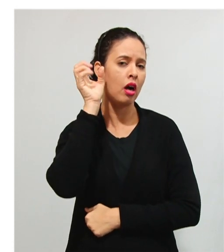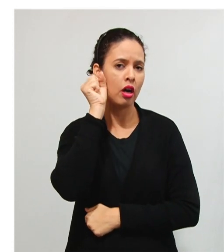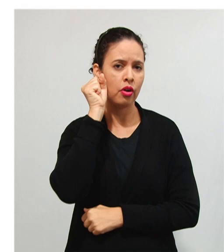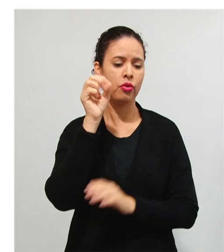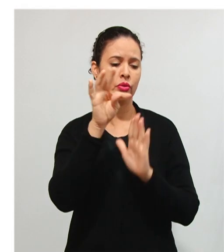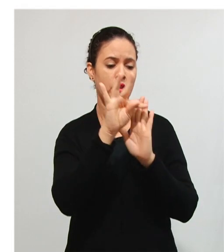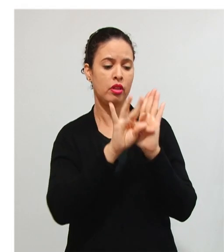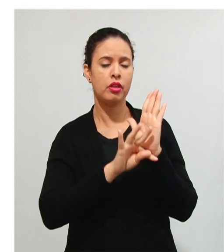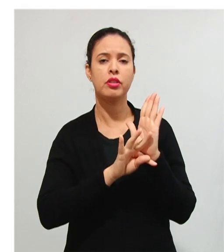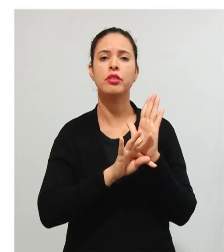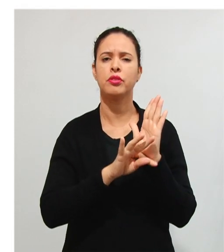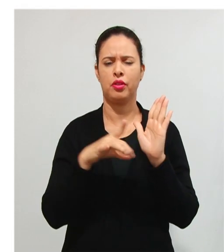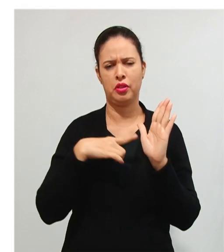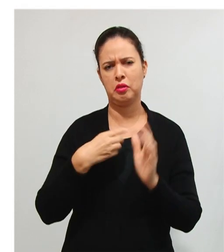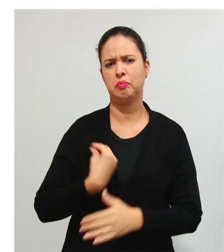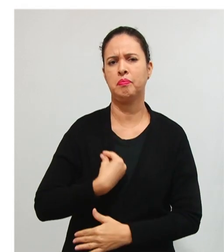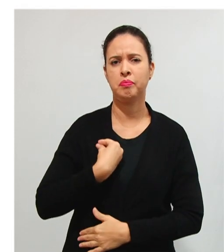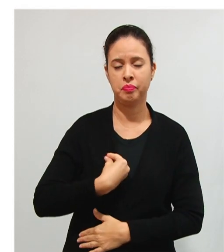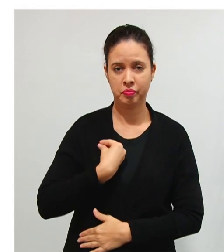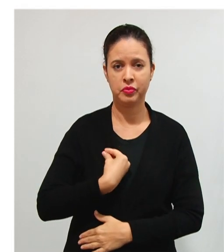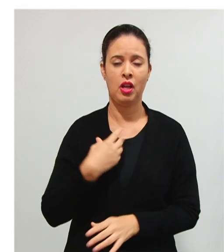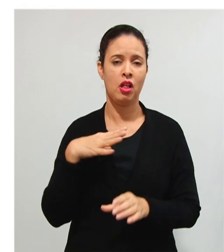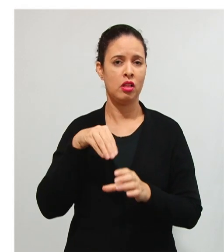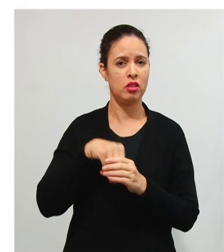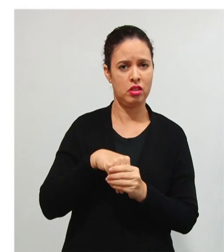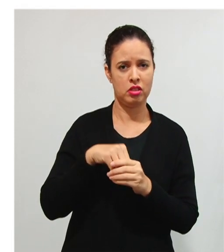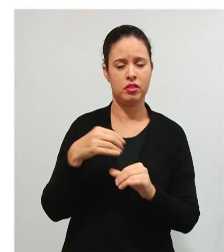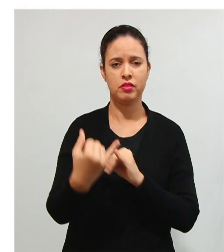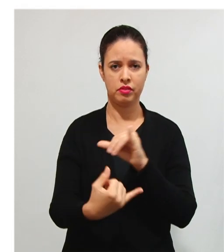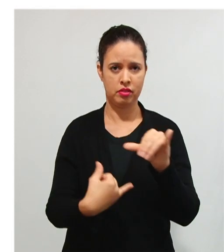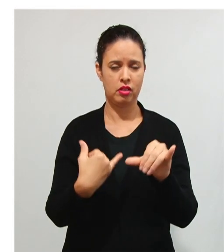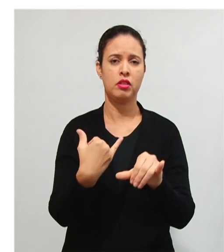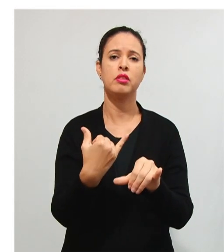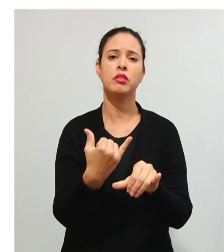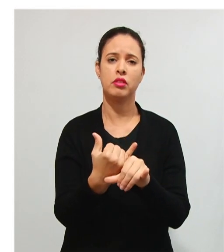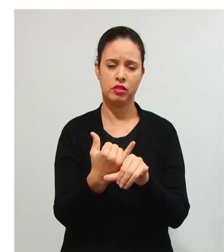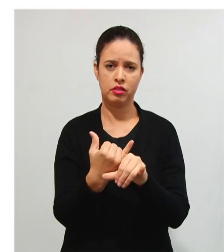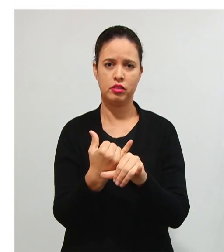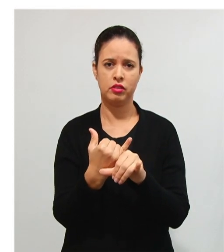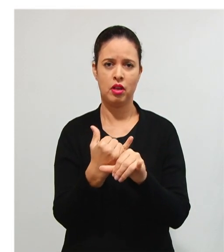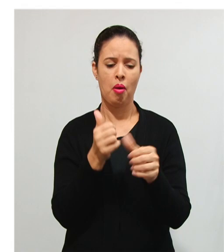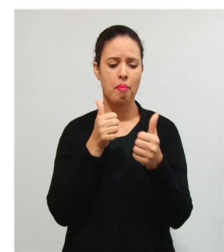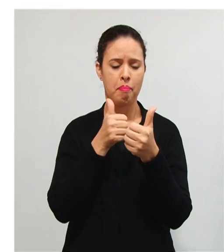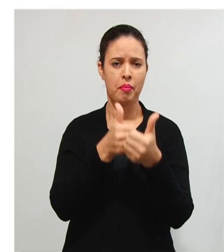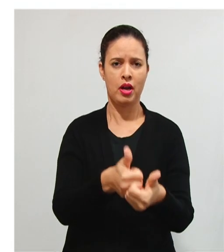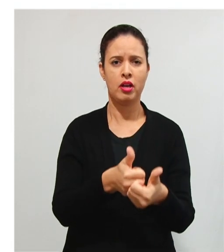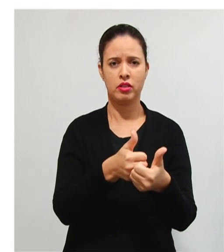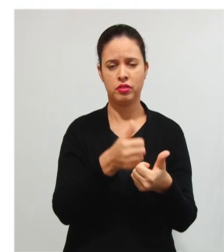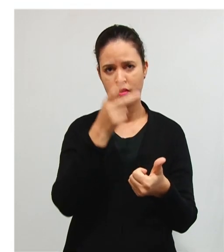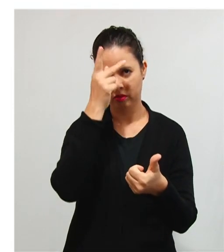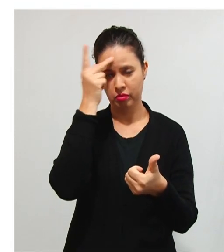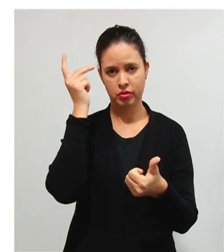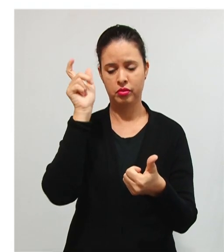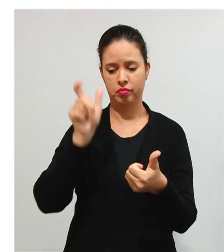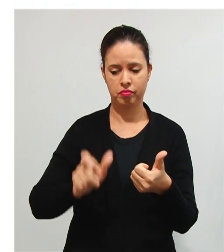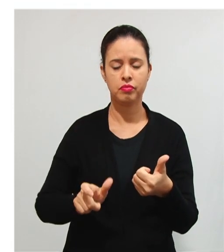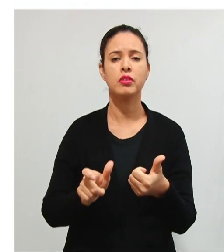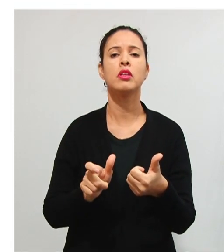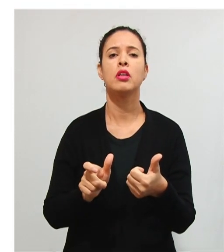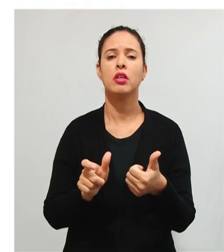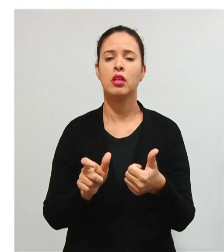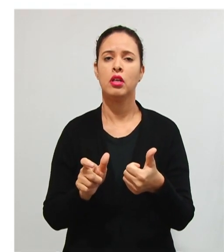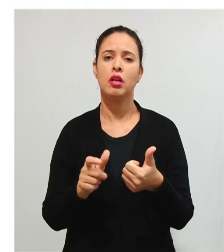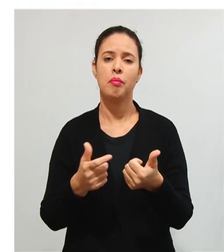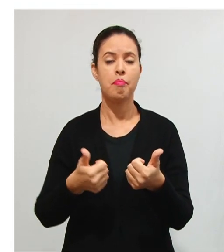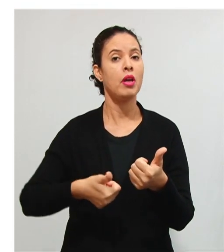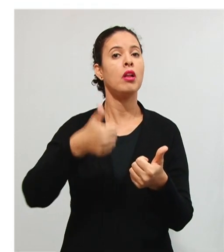está cada vez mais presente e cada vez mais próxima do que um ser humano poderia fazer, por exemplo, na hora de elaborar uma imagem,